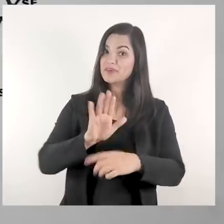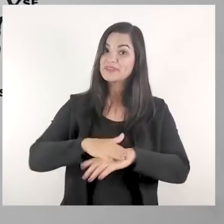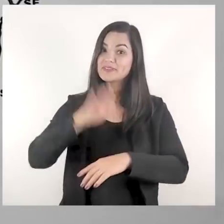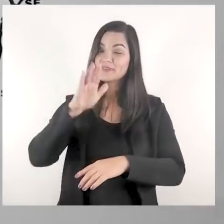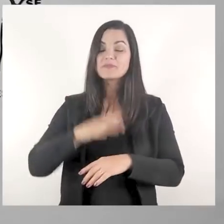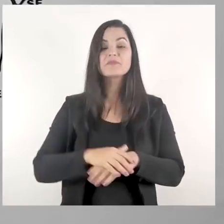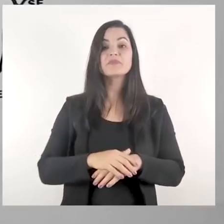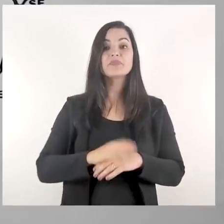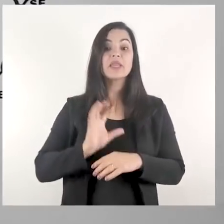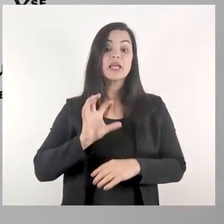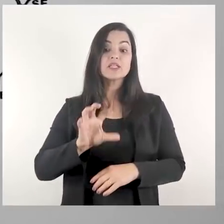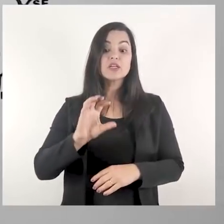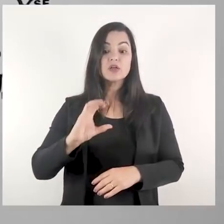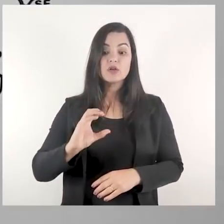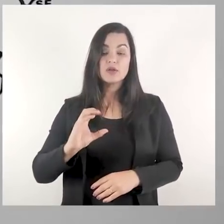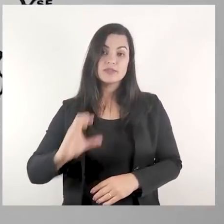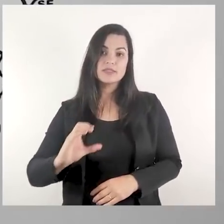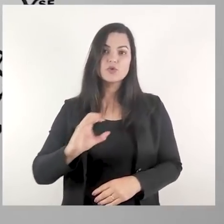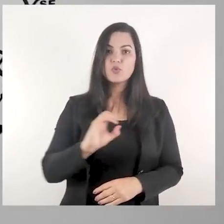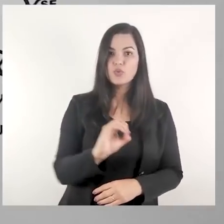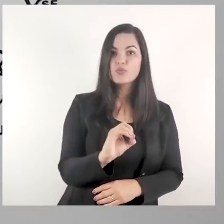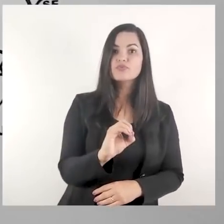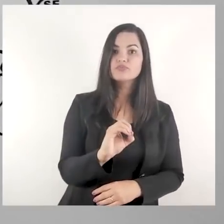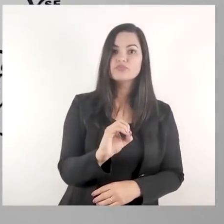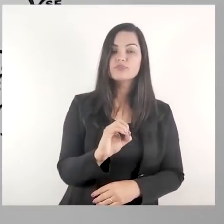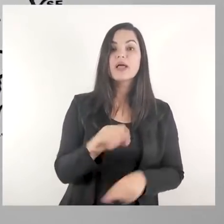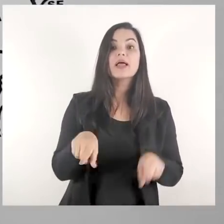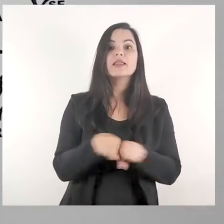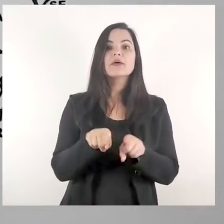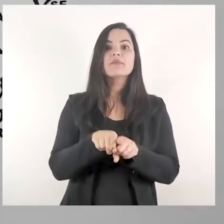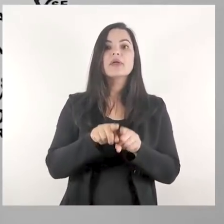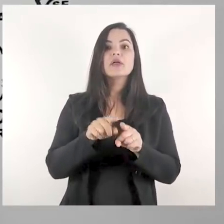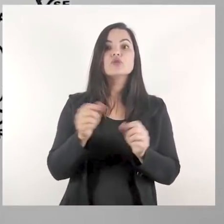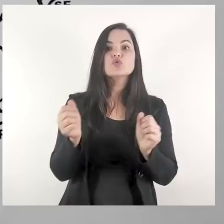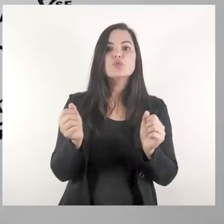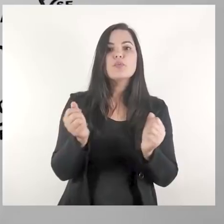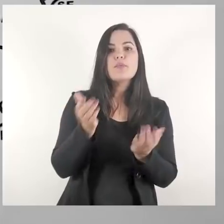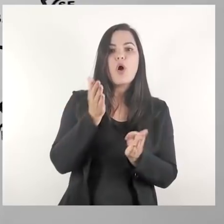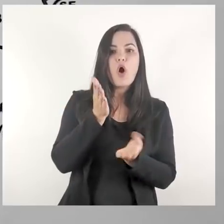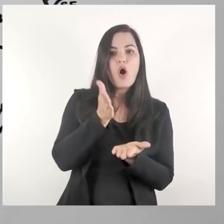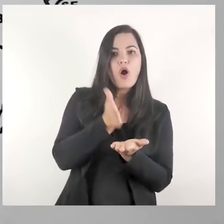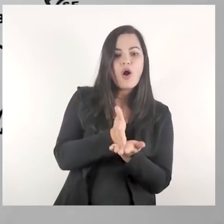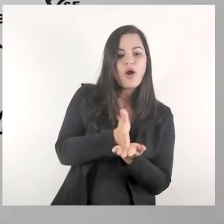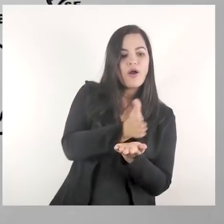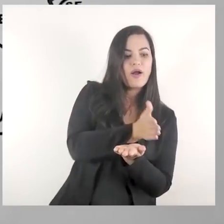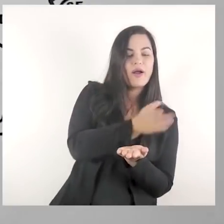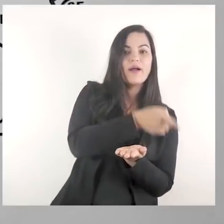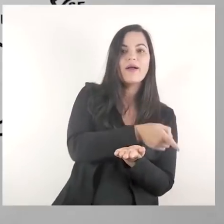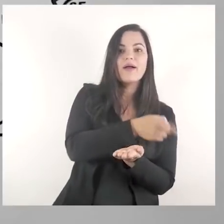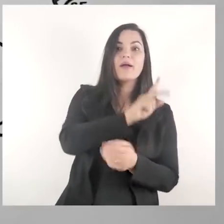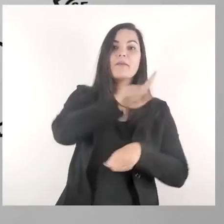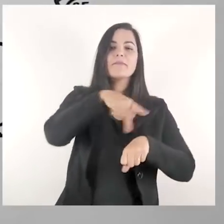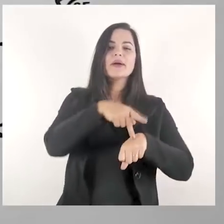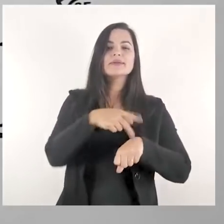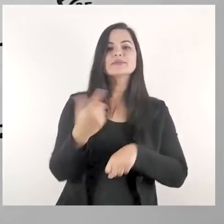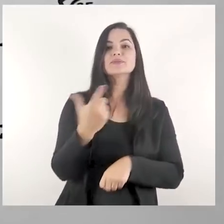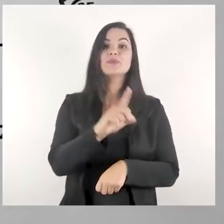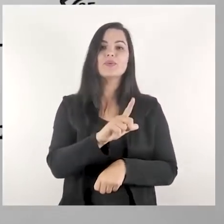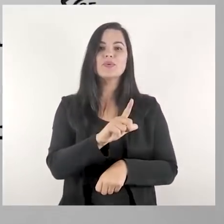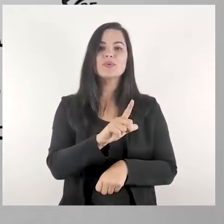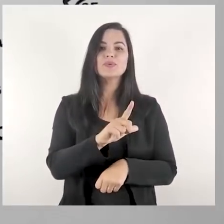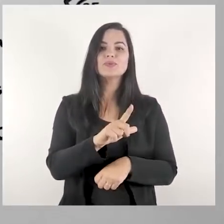A região Centro-Oeste, ela também faz fronteira com outros países.